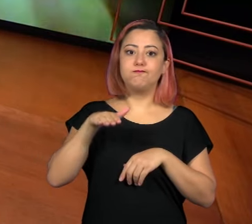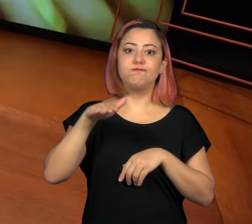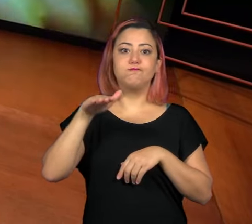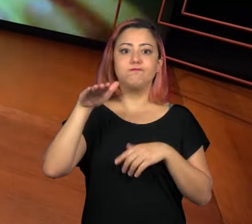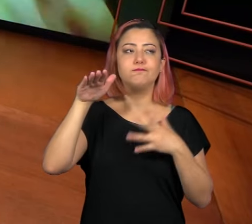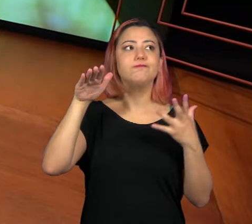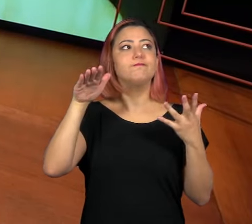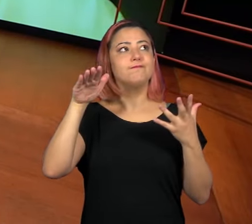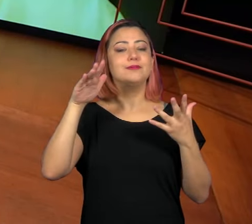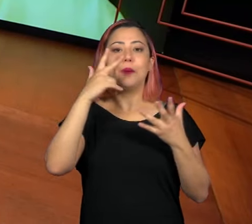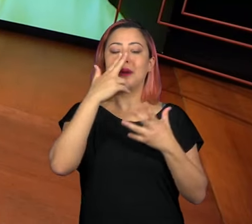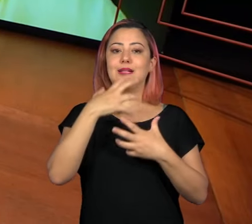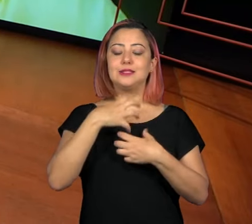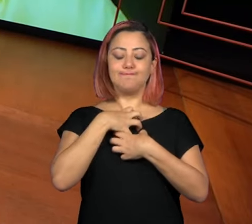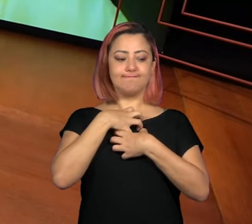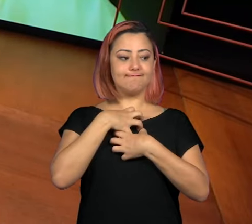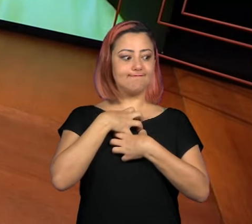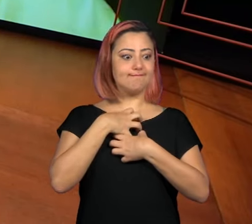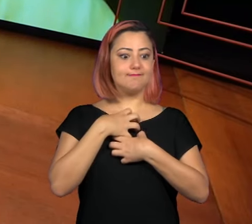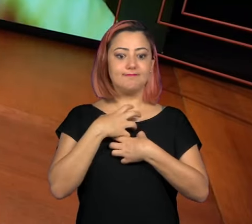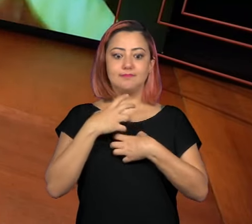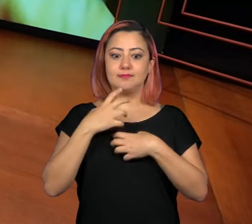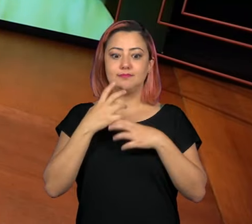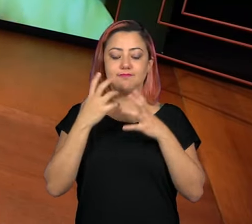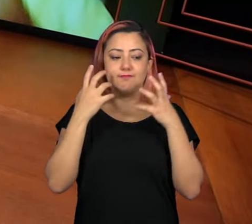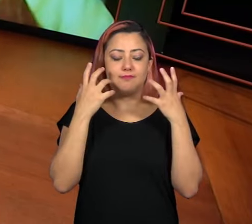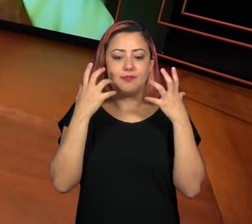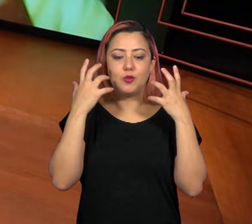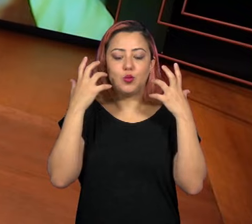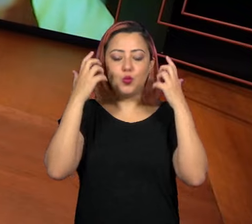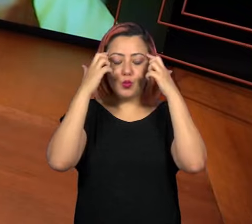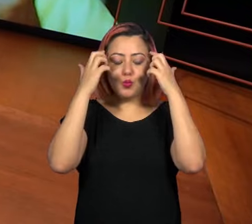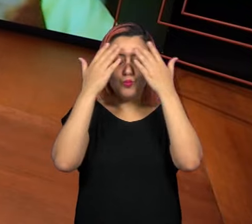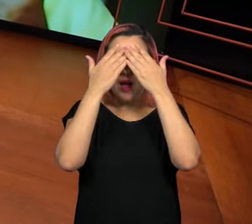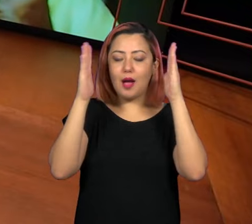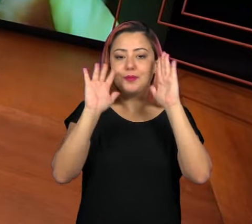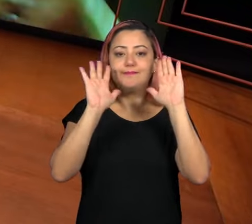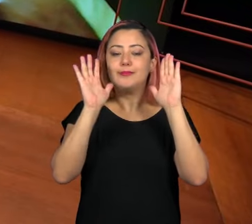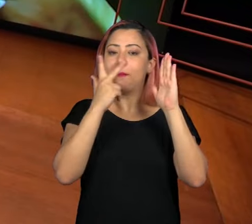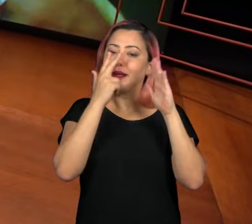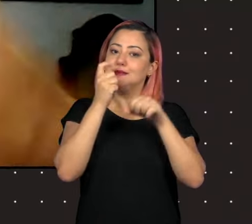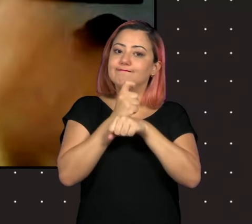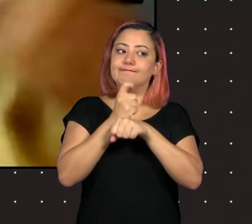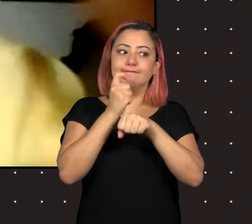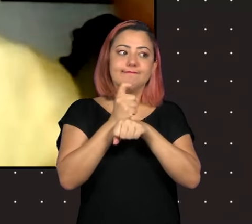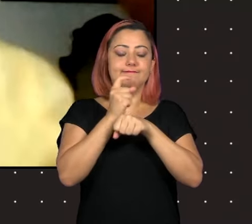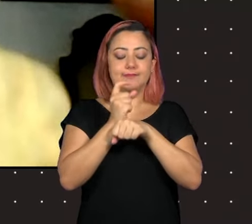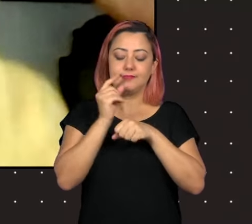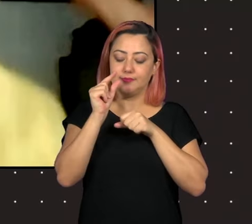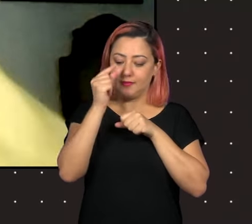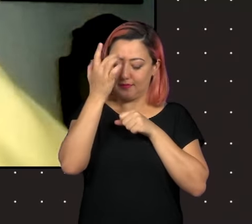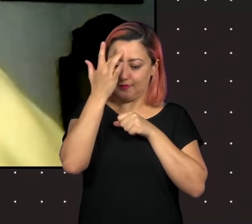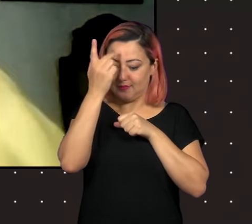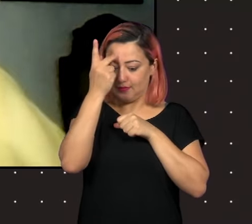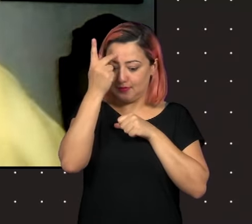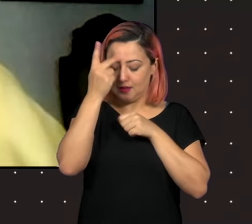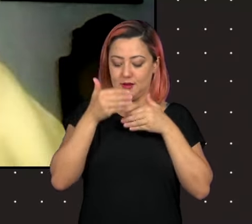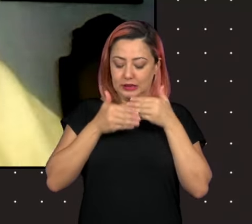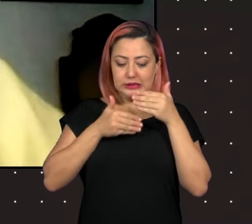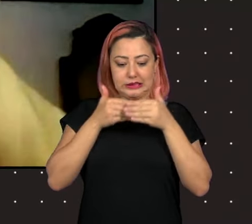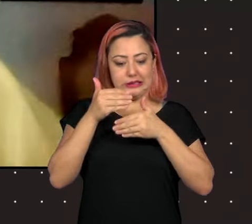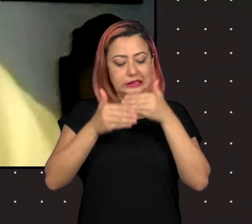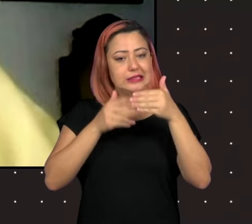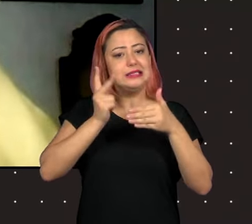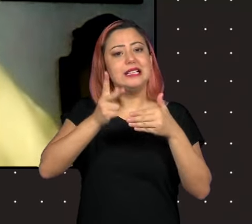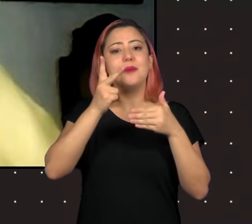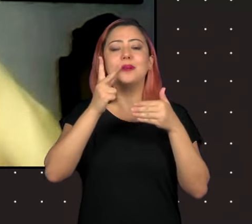eu congelei essa ideia de discriminação. E sempre tive muita